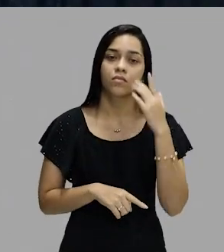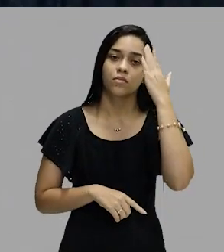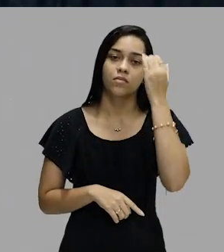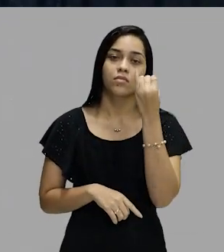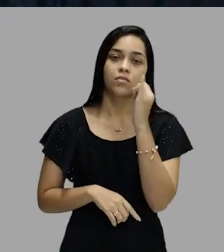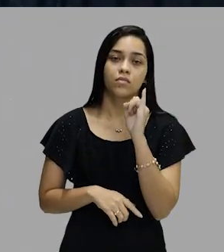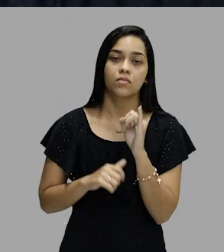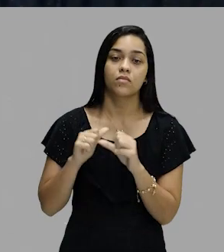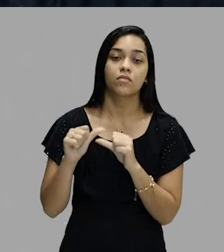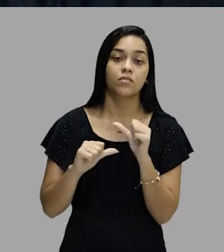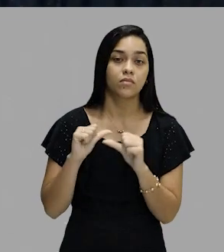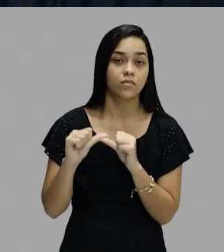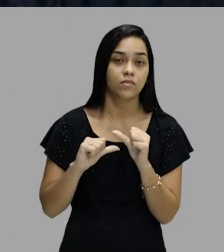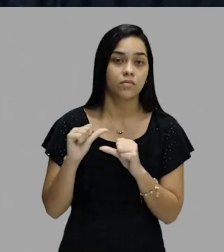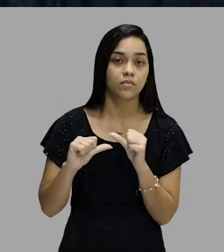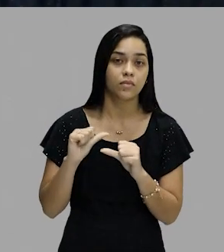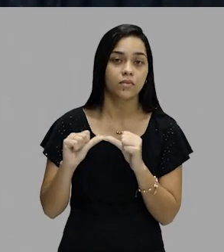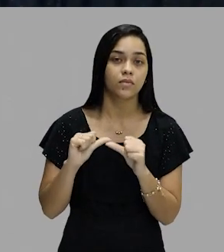foi